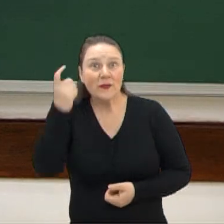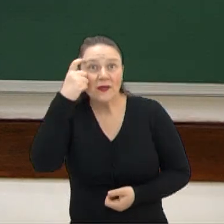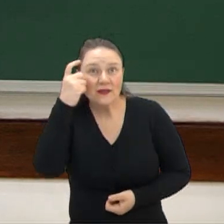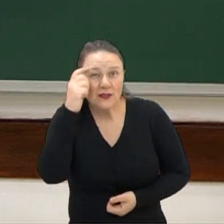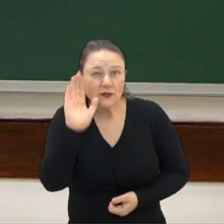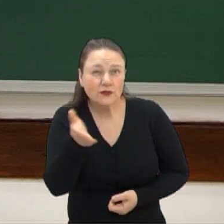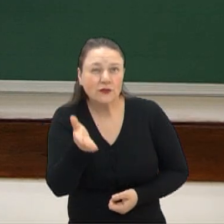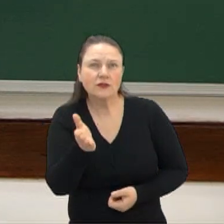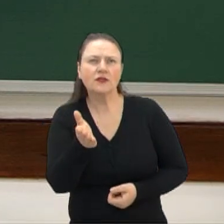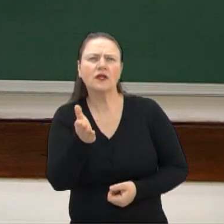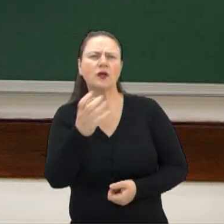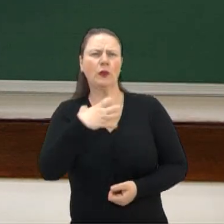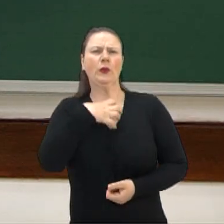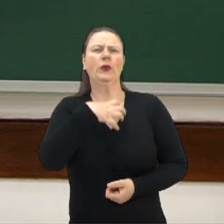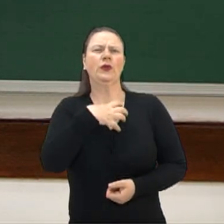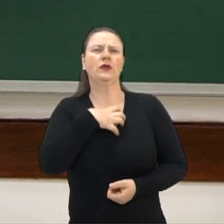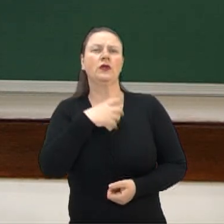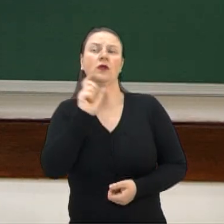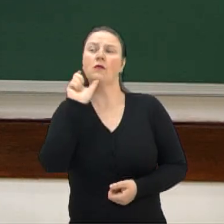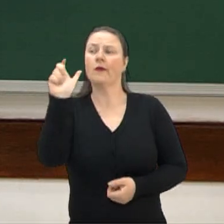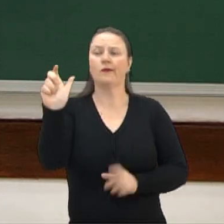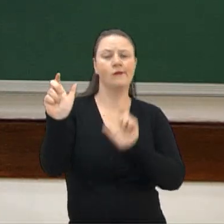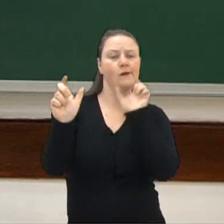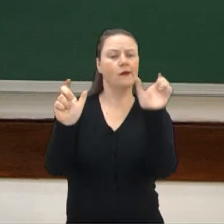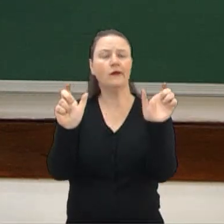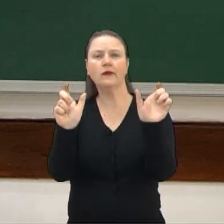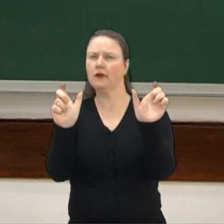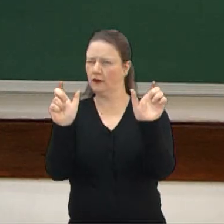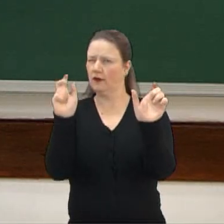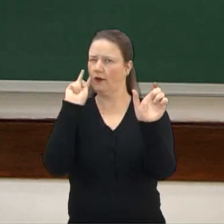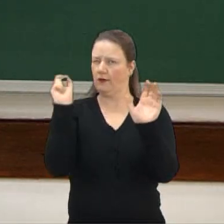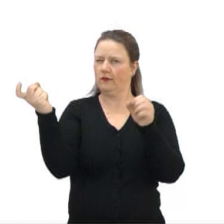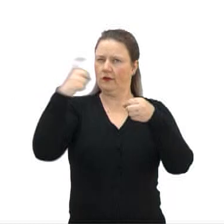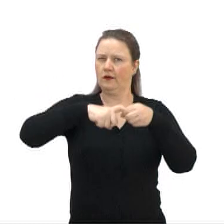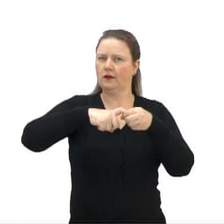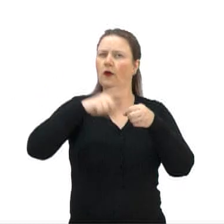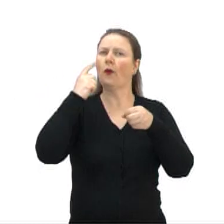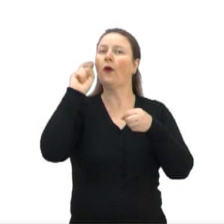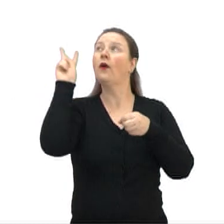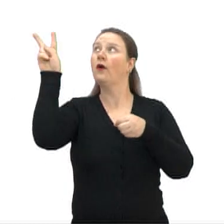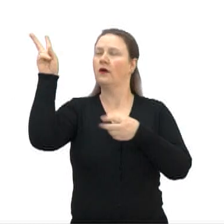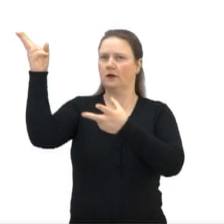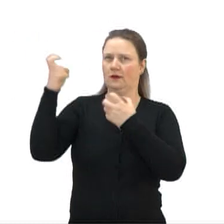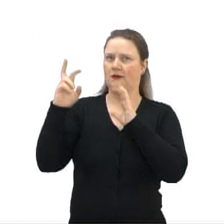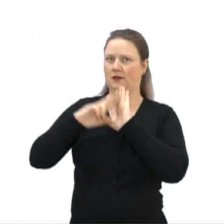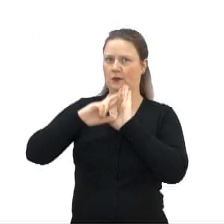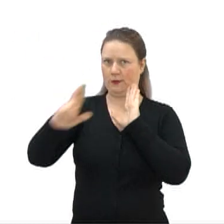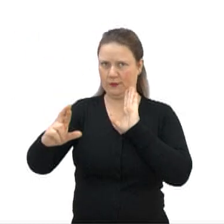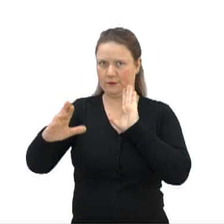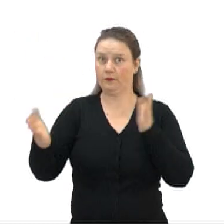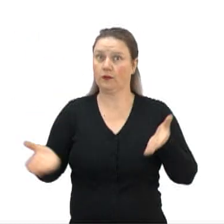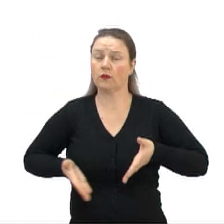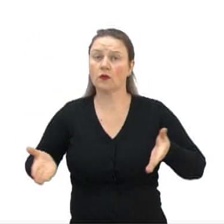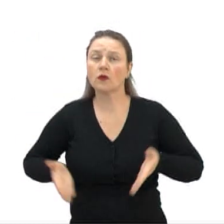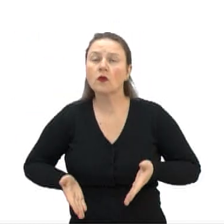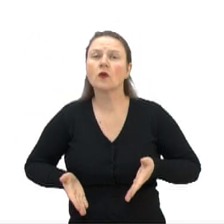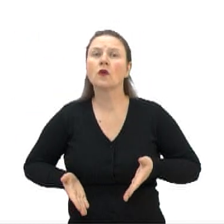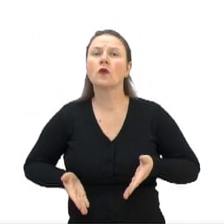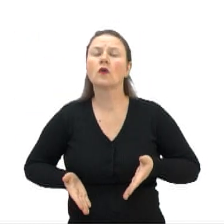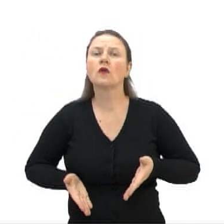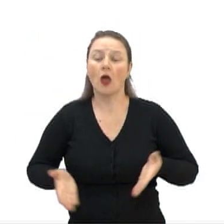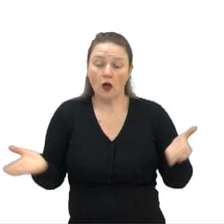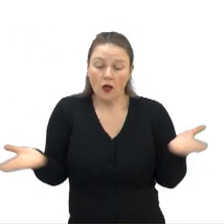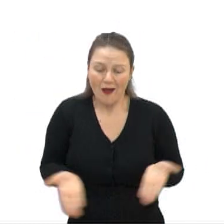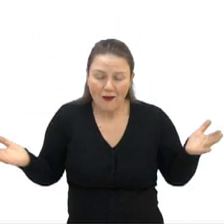Pensaram no sentido produzido pelas duas palavras? Vamos dar uma olhadinha na resposta. Atualmente, possui sentido de